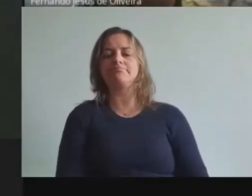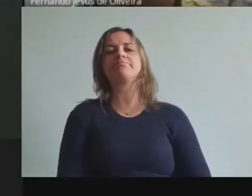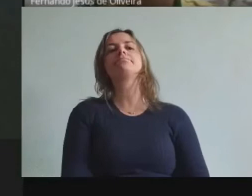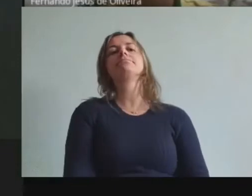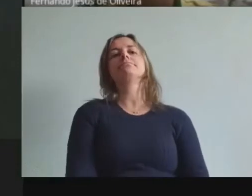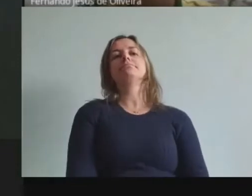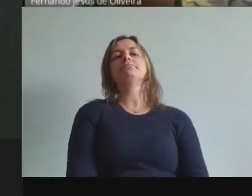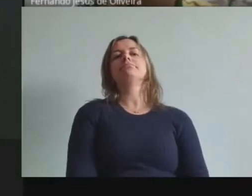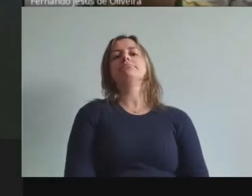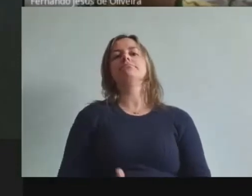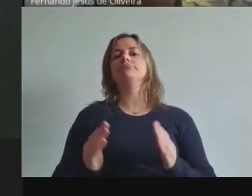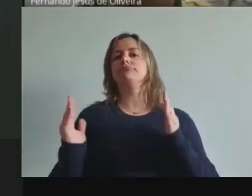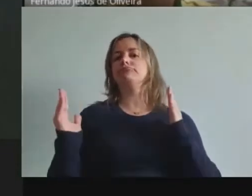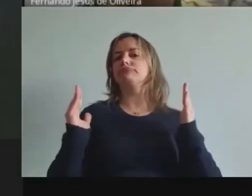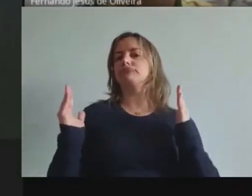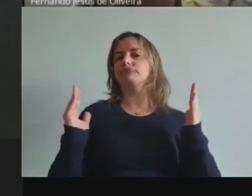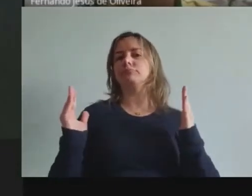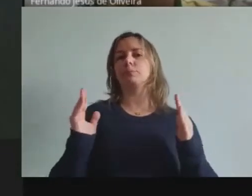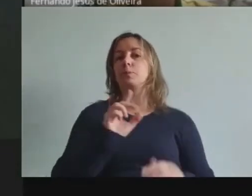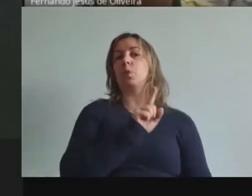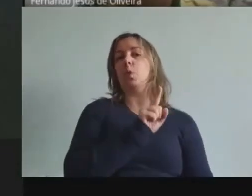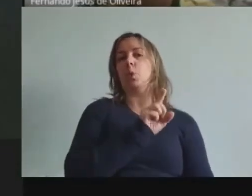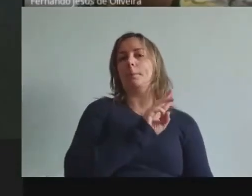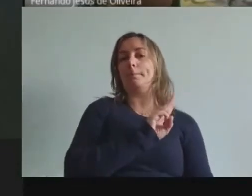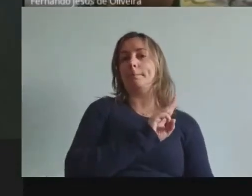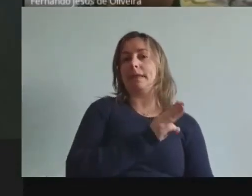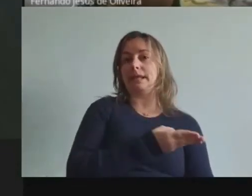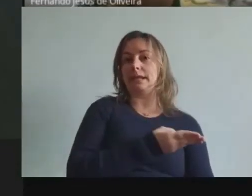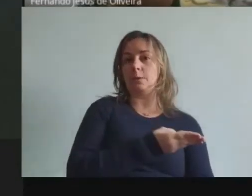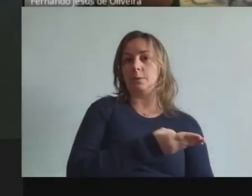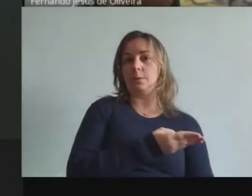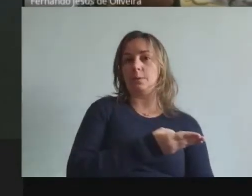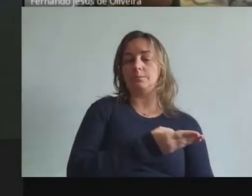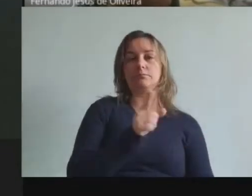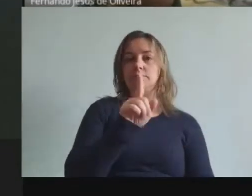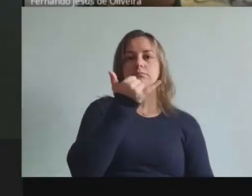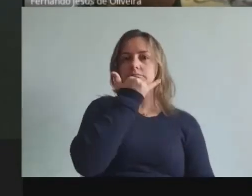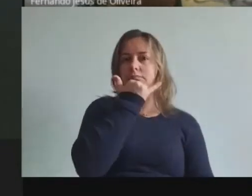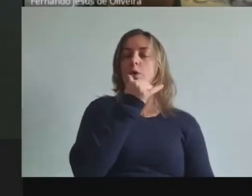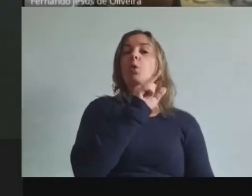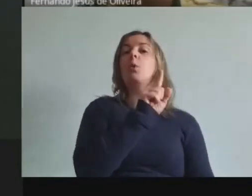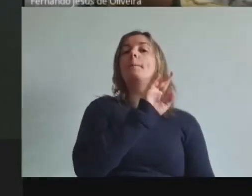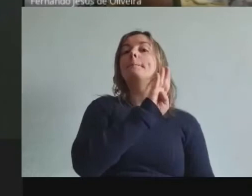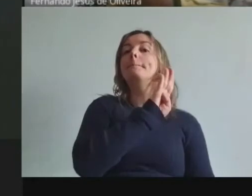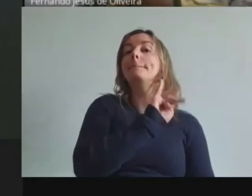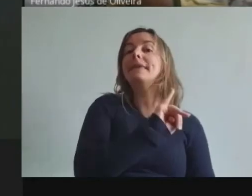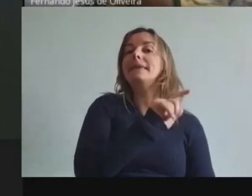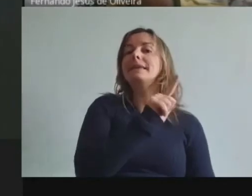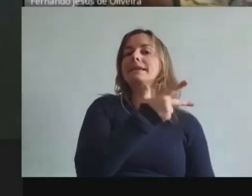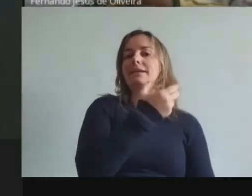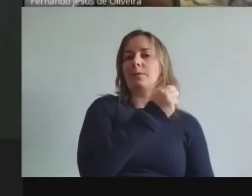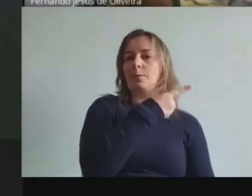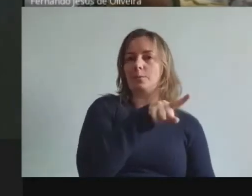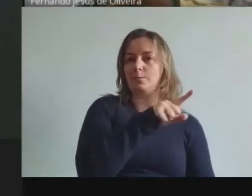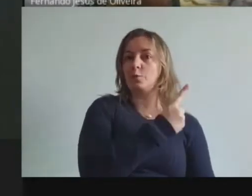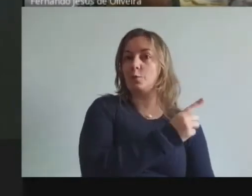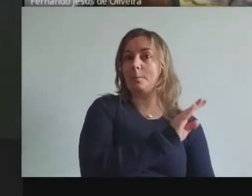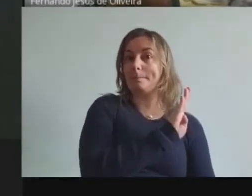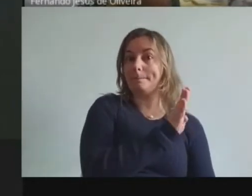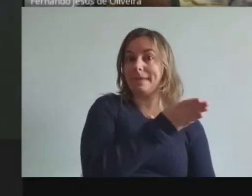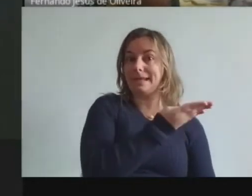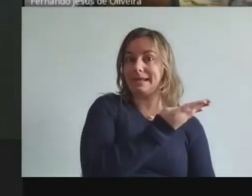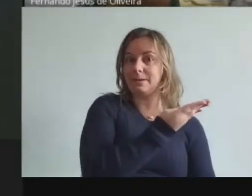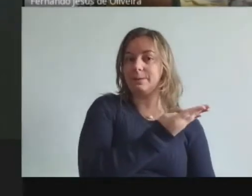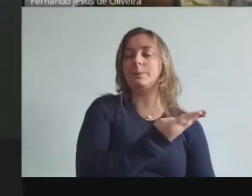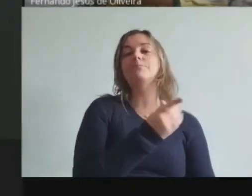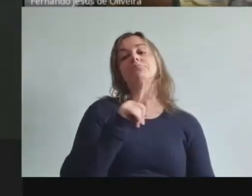está entre 1 milhão, né? 1 bilhão, perdão. 1 bilhão e